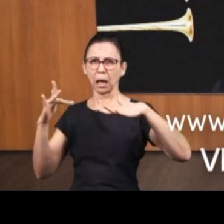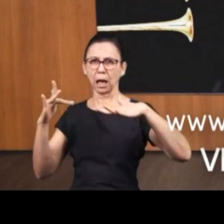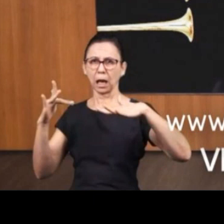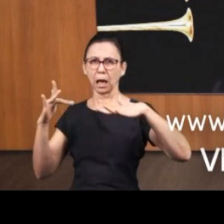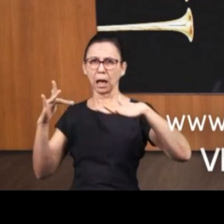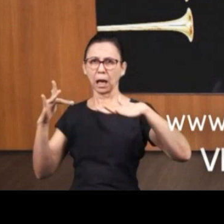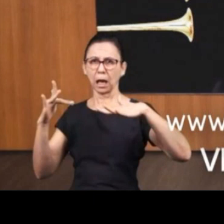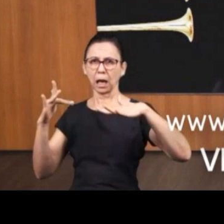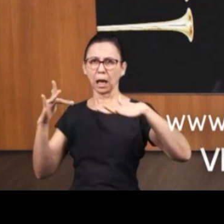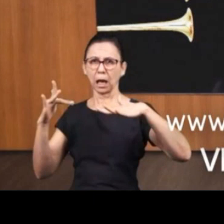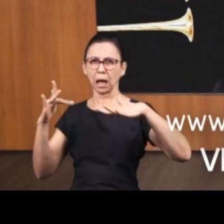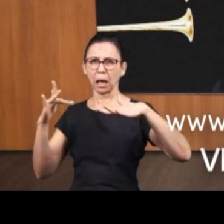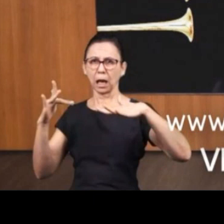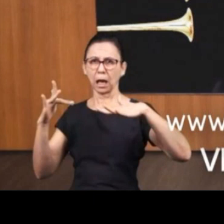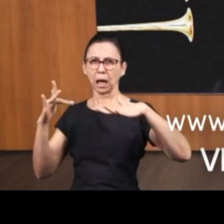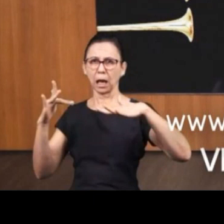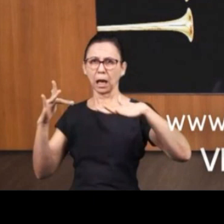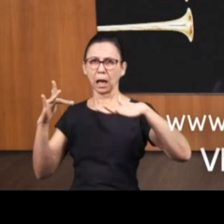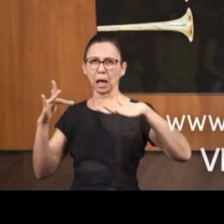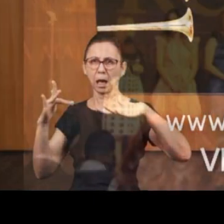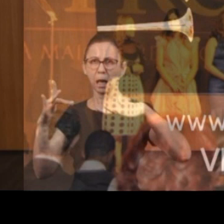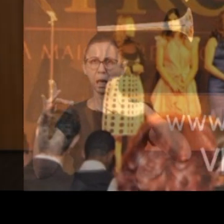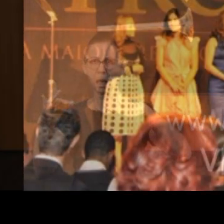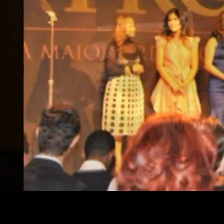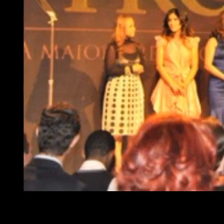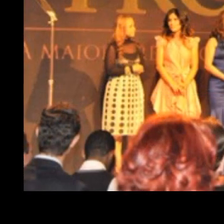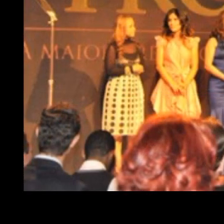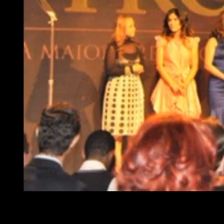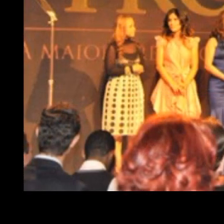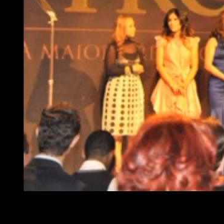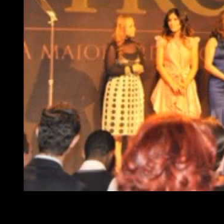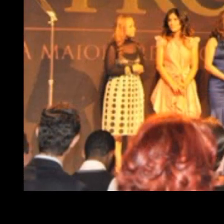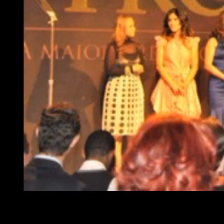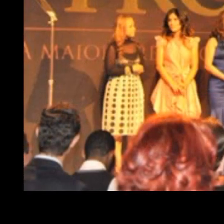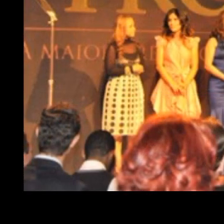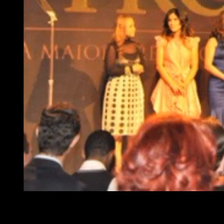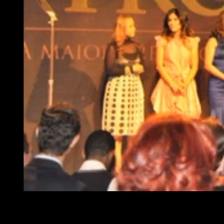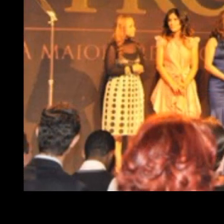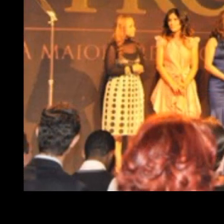vírus não pode fazer, hein? Os tempos mudam, meus amigos.